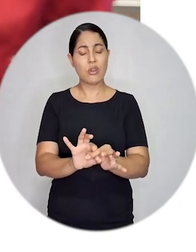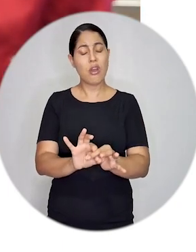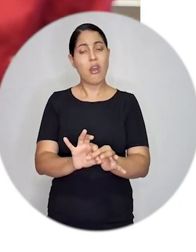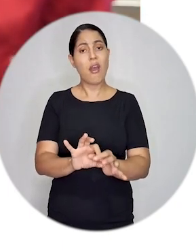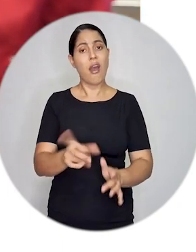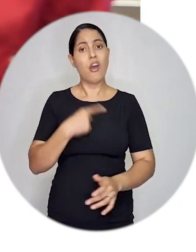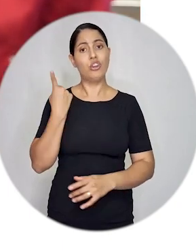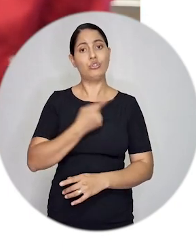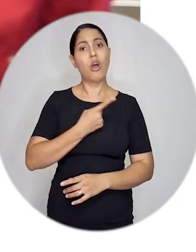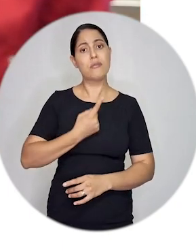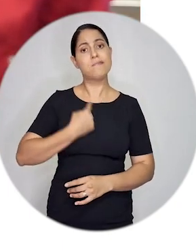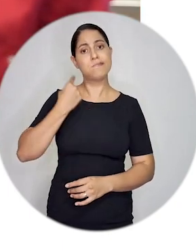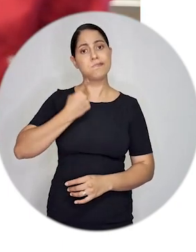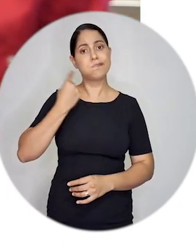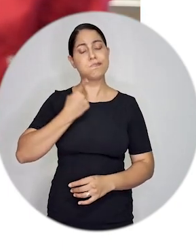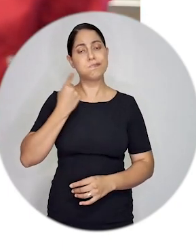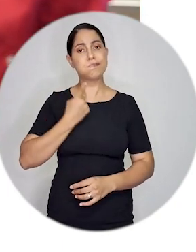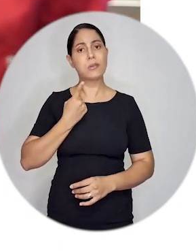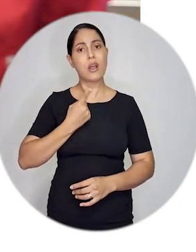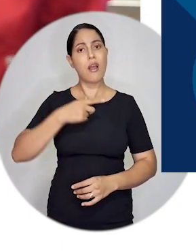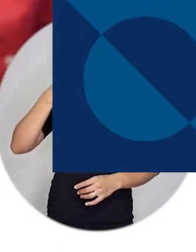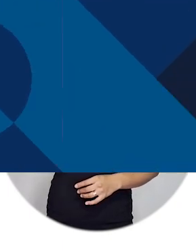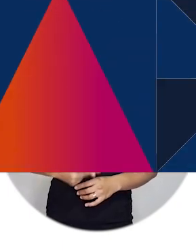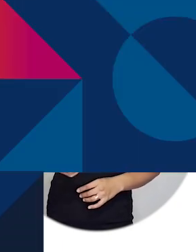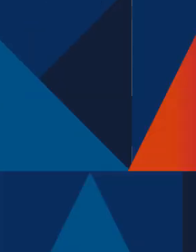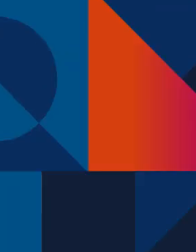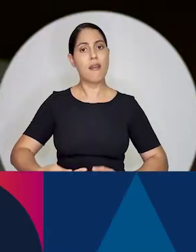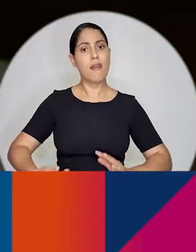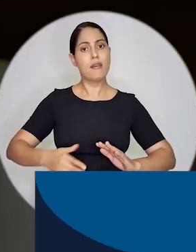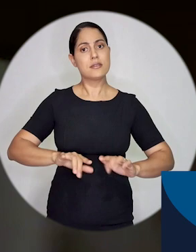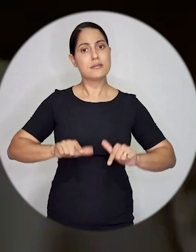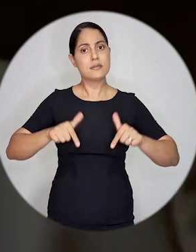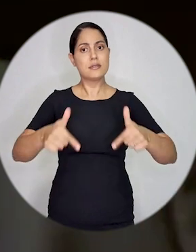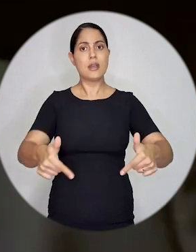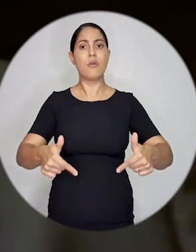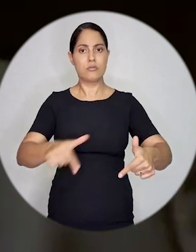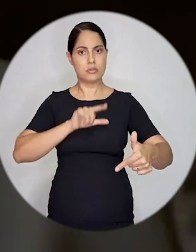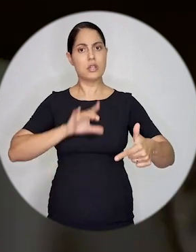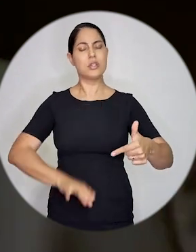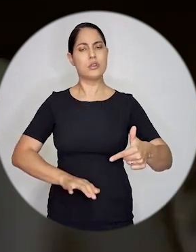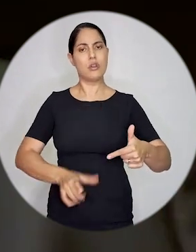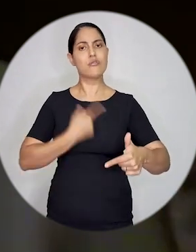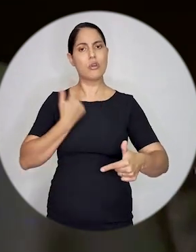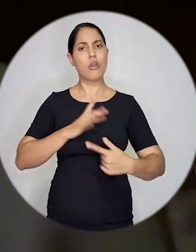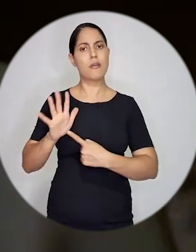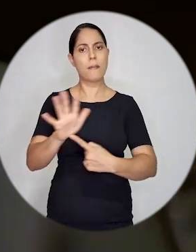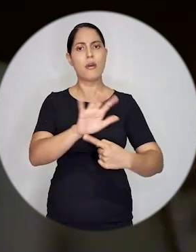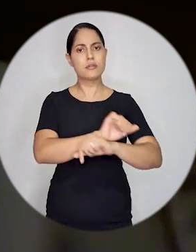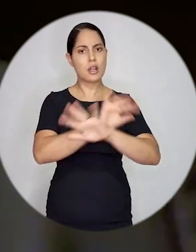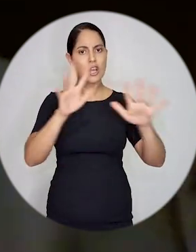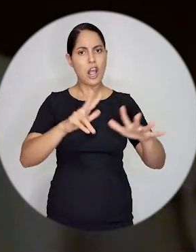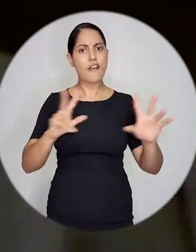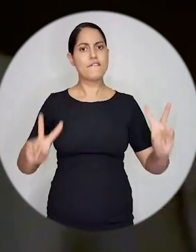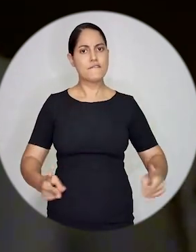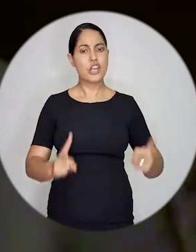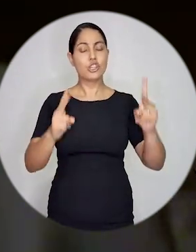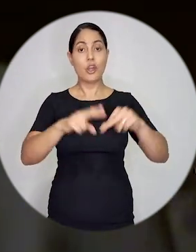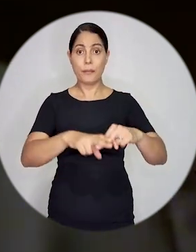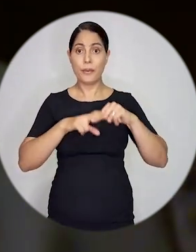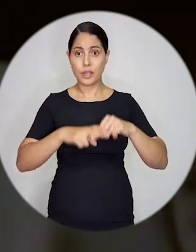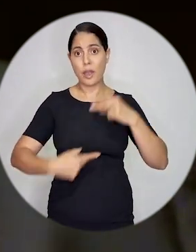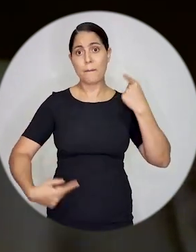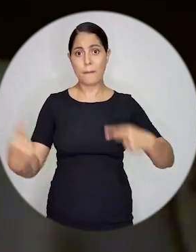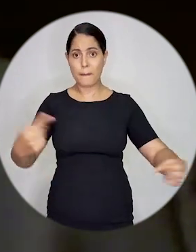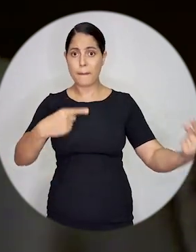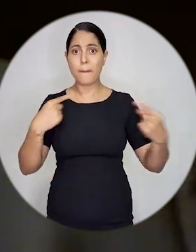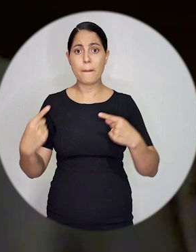casa da cidadania, se mostra vitoriosa com essa política, que é uma política de inclusão, é uma